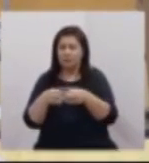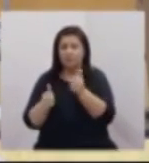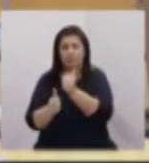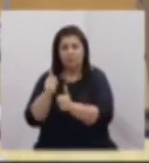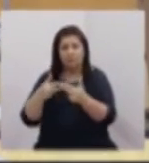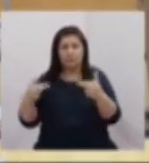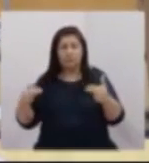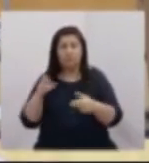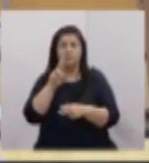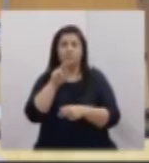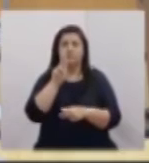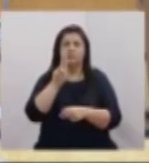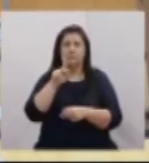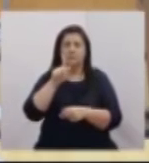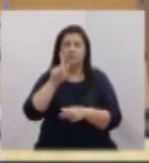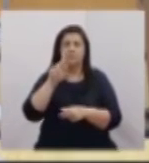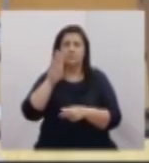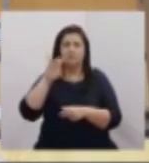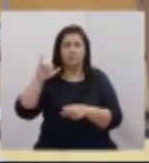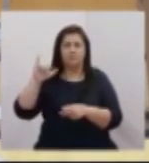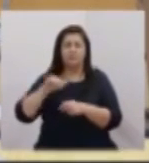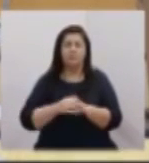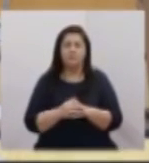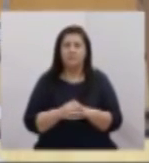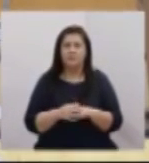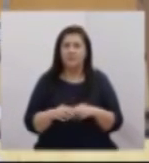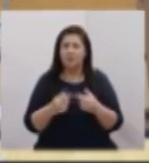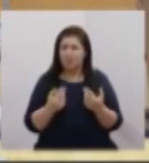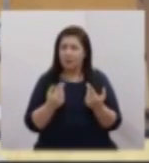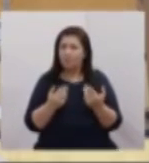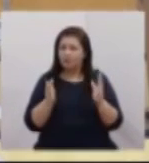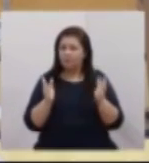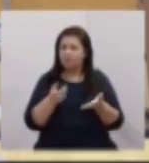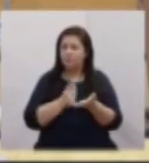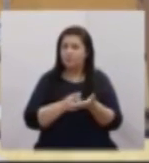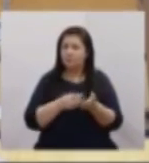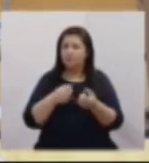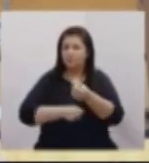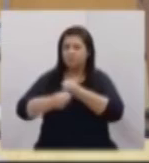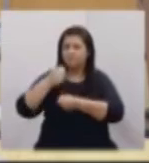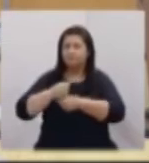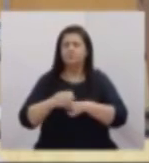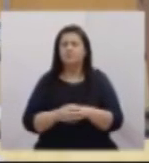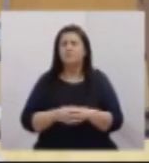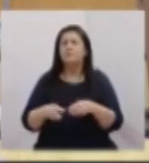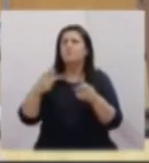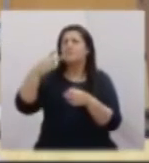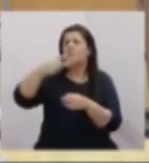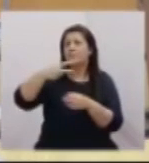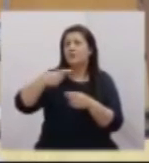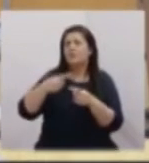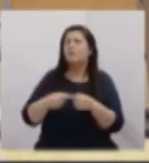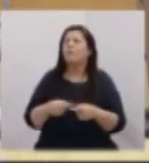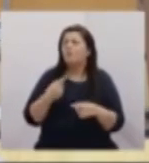Jacareí Rugby, conforme constantes no orçamento do ano 2020, justificar qual é a data prevista